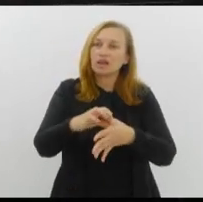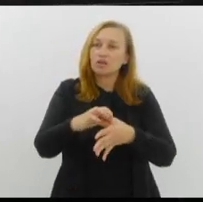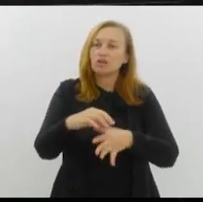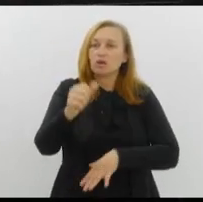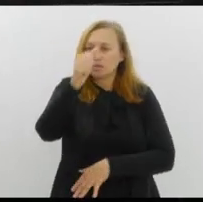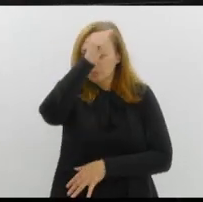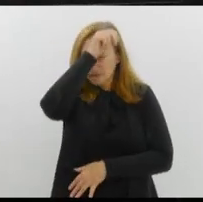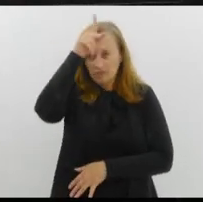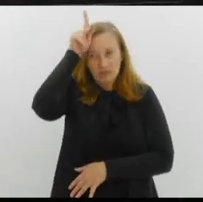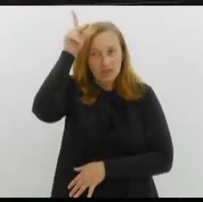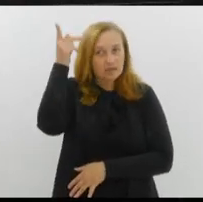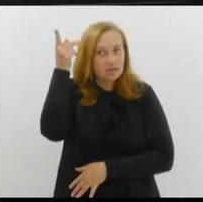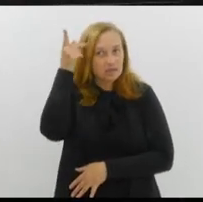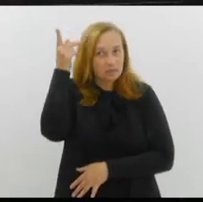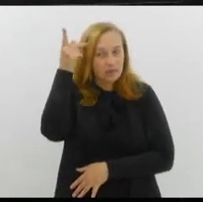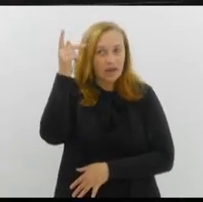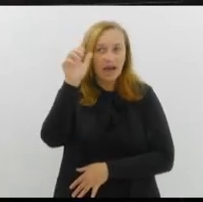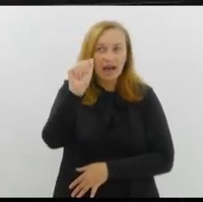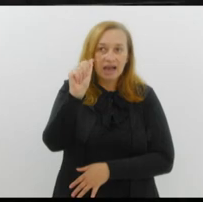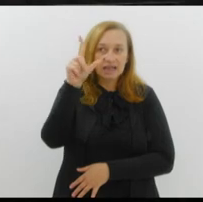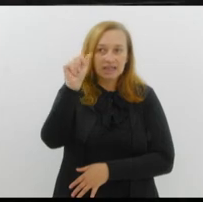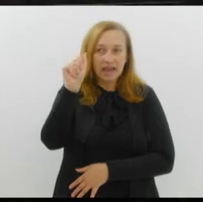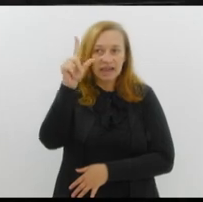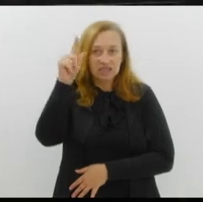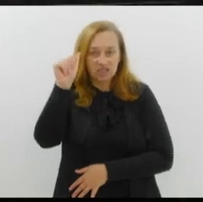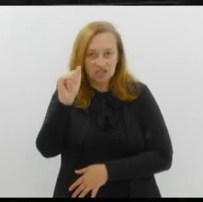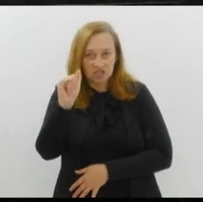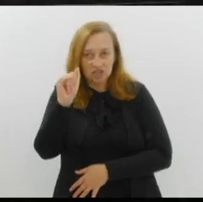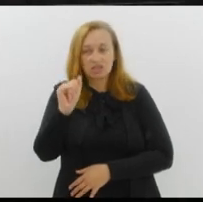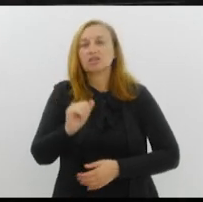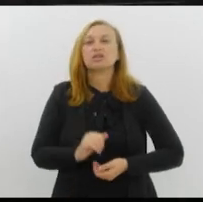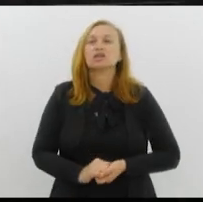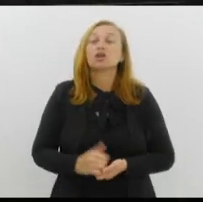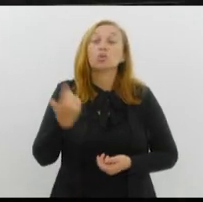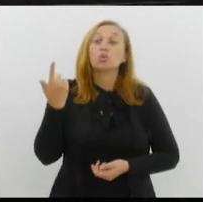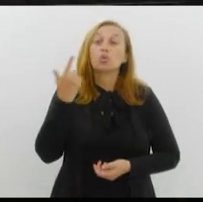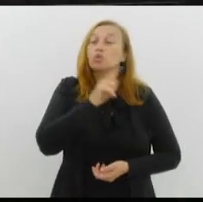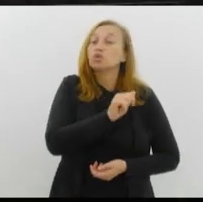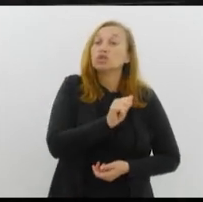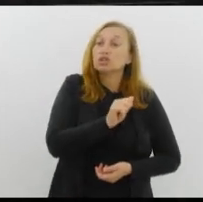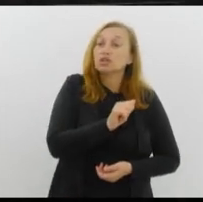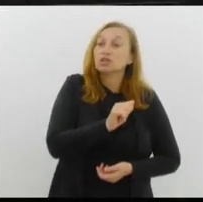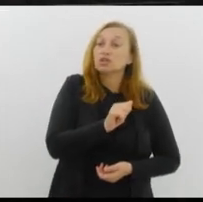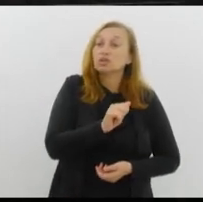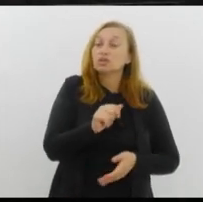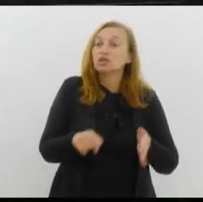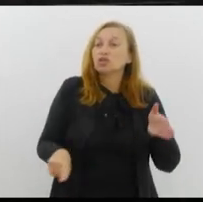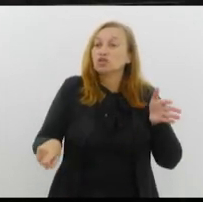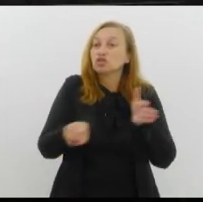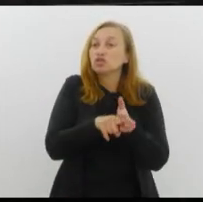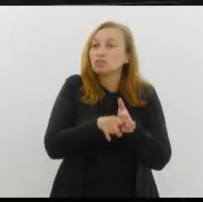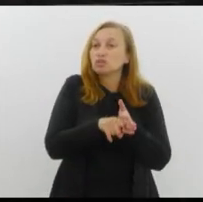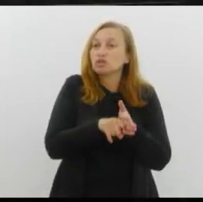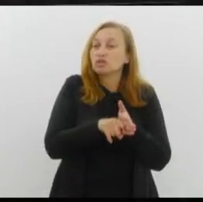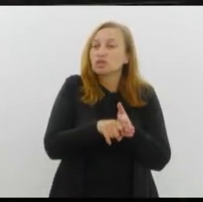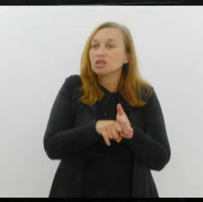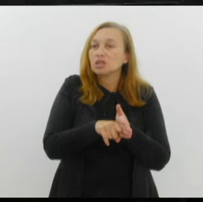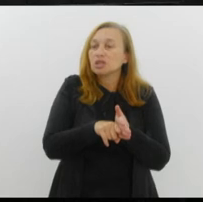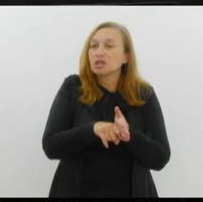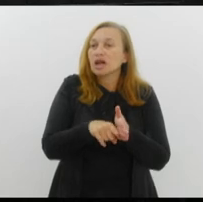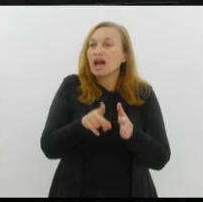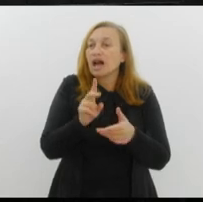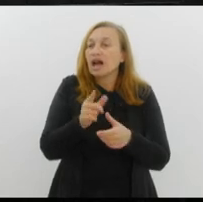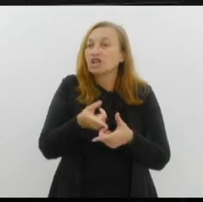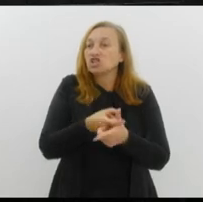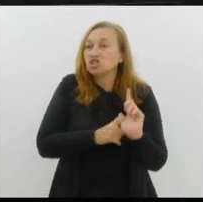prefeito de São Paulo, Haddad, que conseguiu reduzir as suas dívidas lá de São